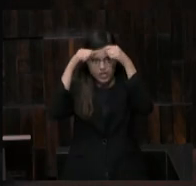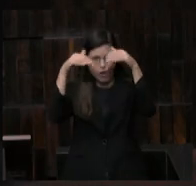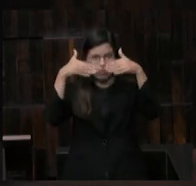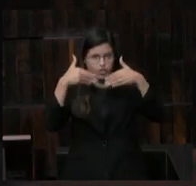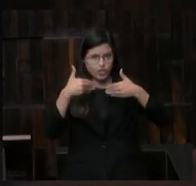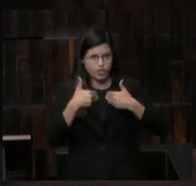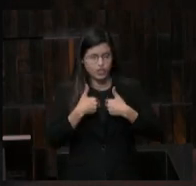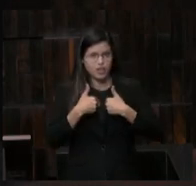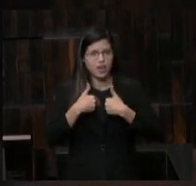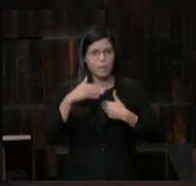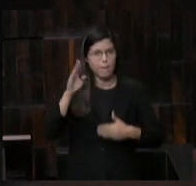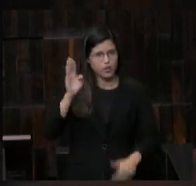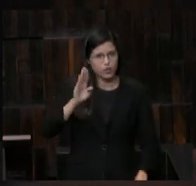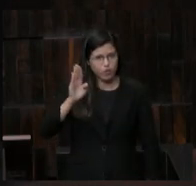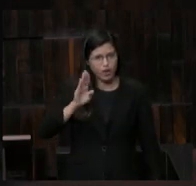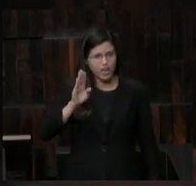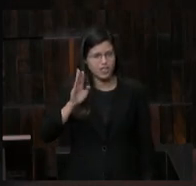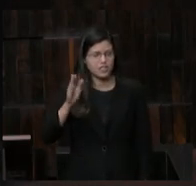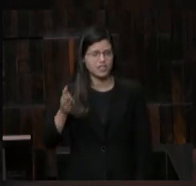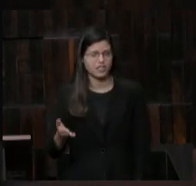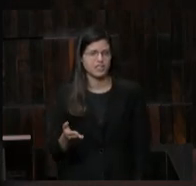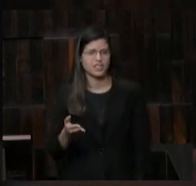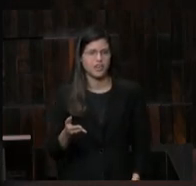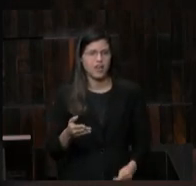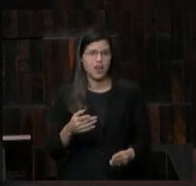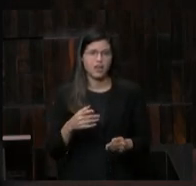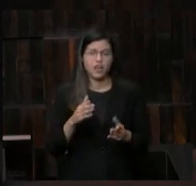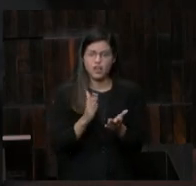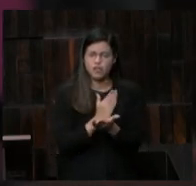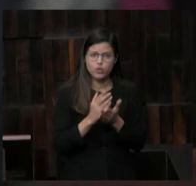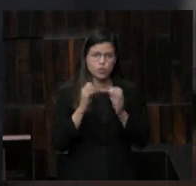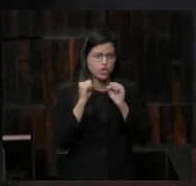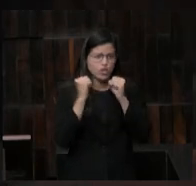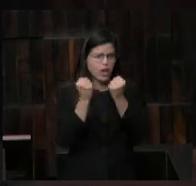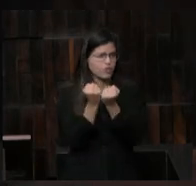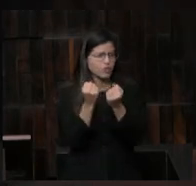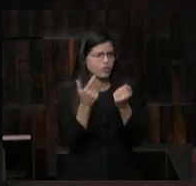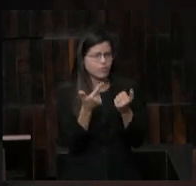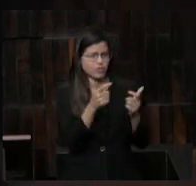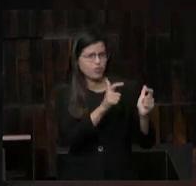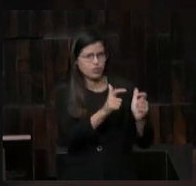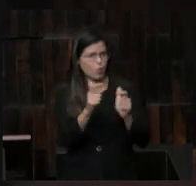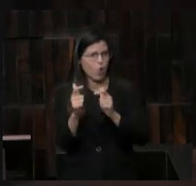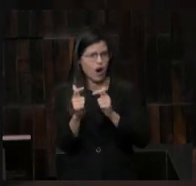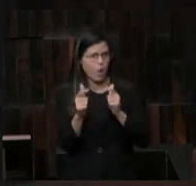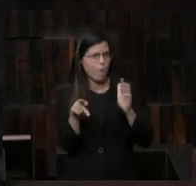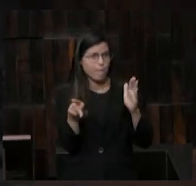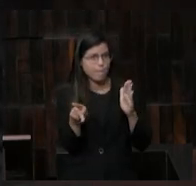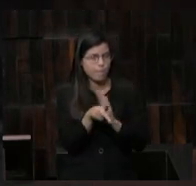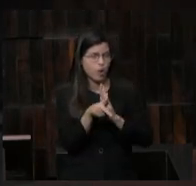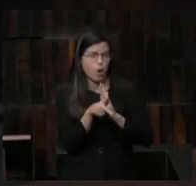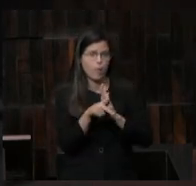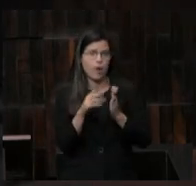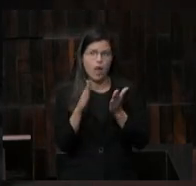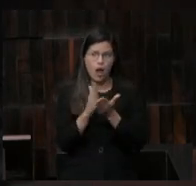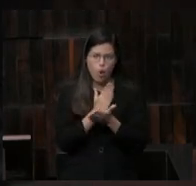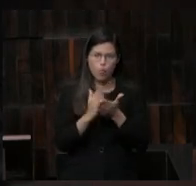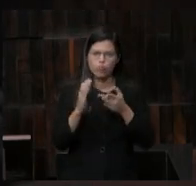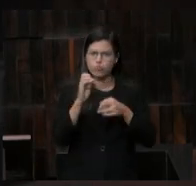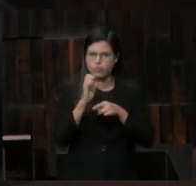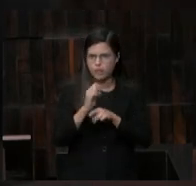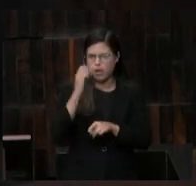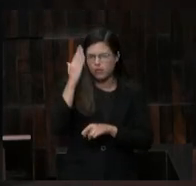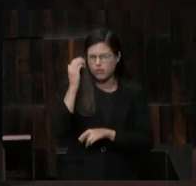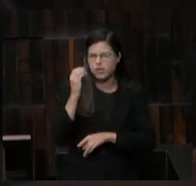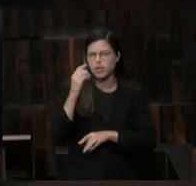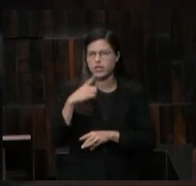estão preparados para isso. Não tem um espaço ali para o autista, não há. A gente está criando espaço nosso, mas não há ainda. Alguns estados eu sei que tem. Eu